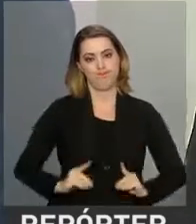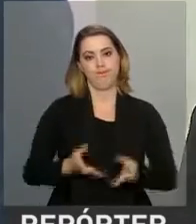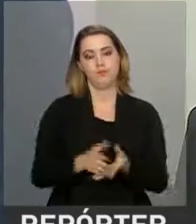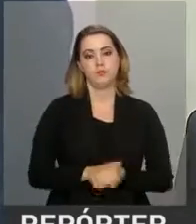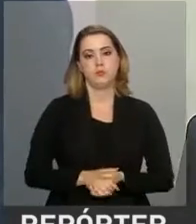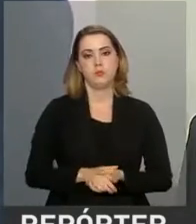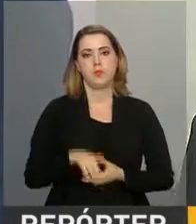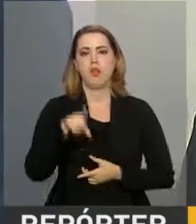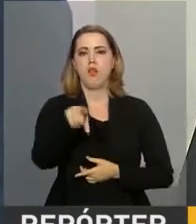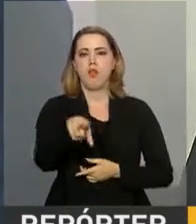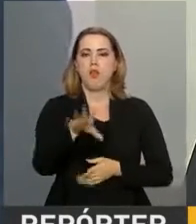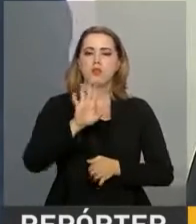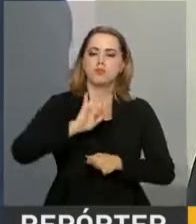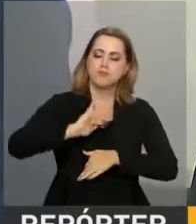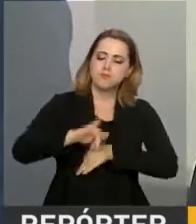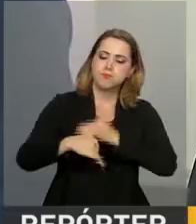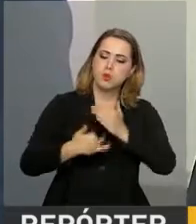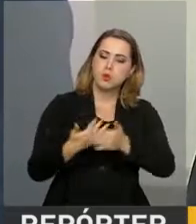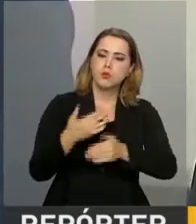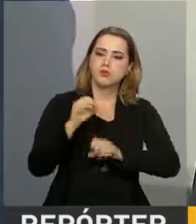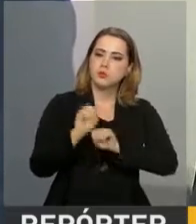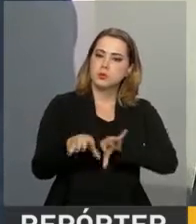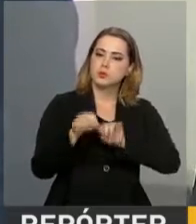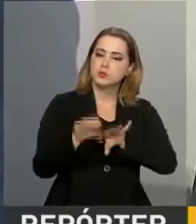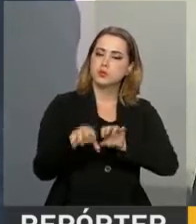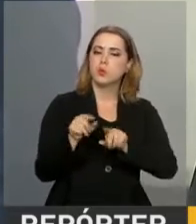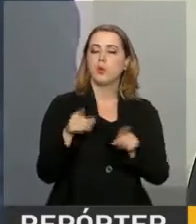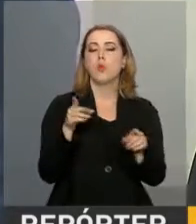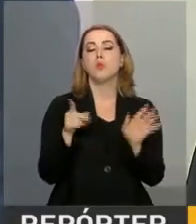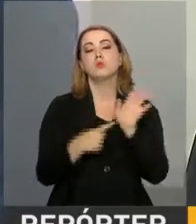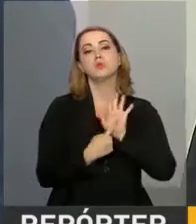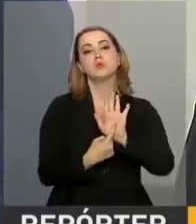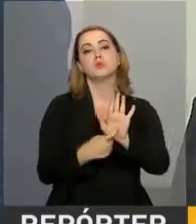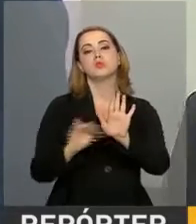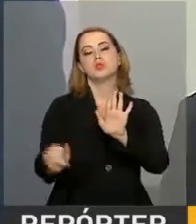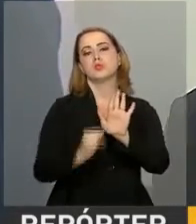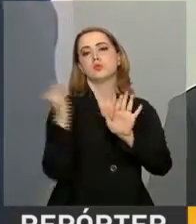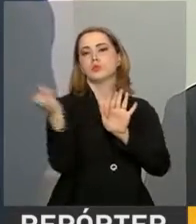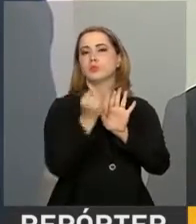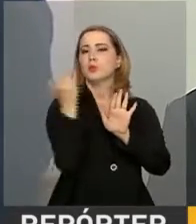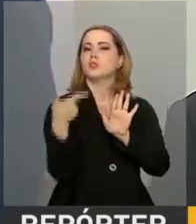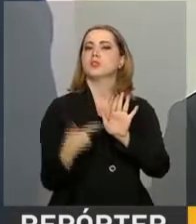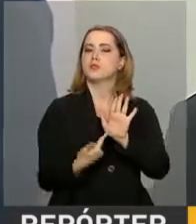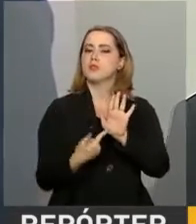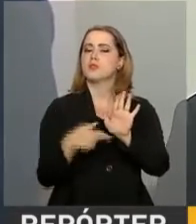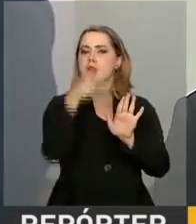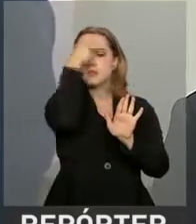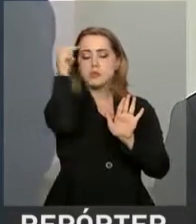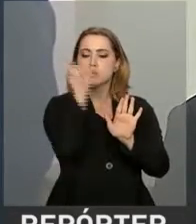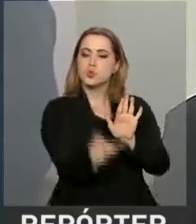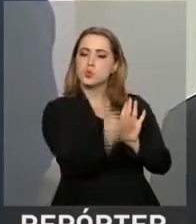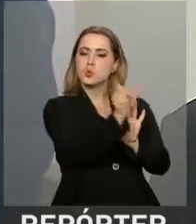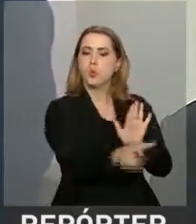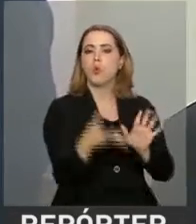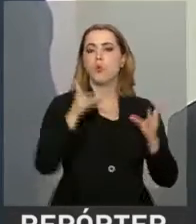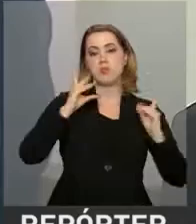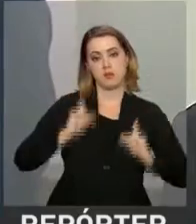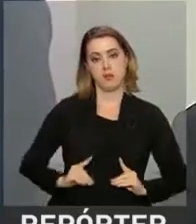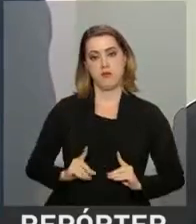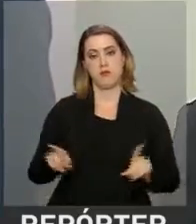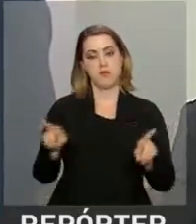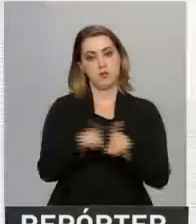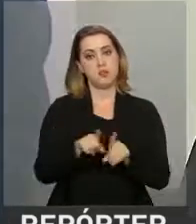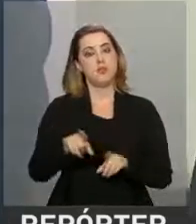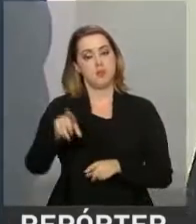trabalho de catequese para mostrar o quanto que é importante você fazer com que essas pessoas também, porque essas pessoas